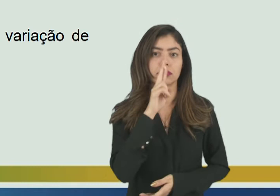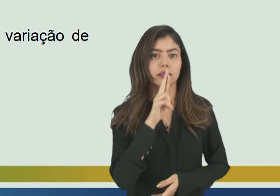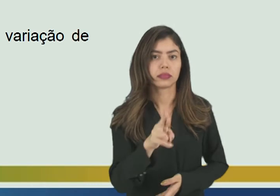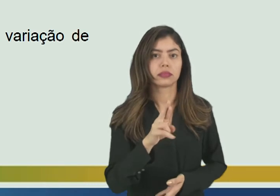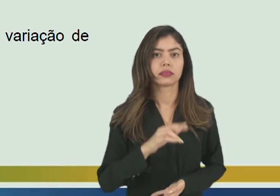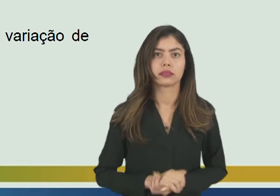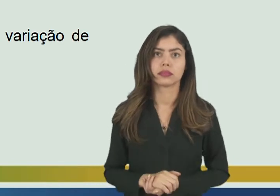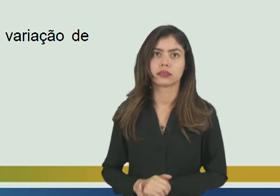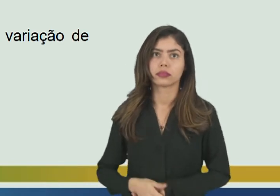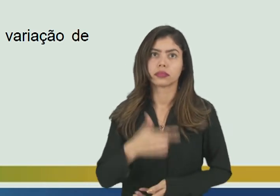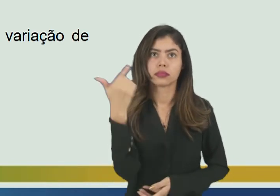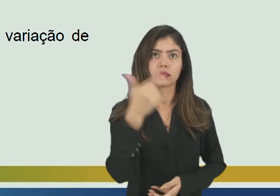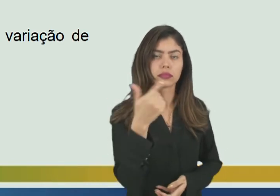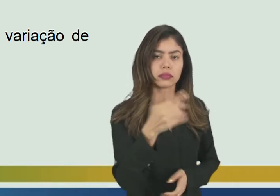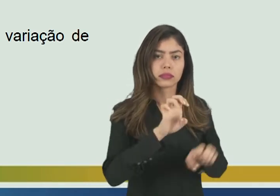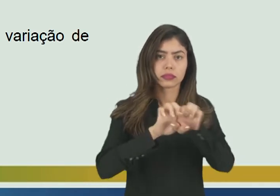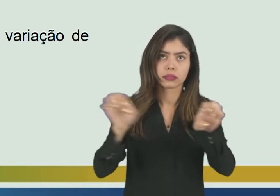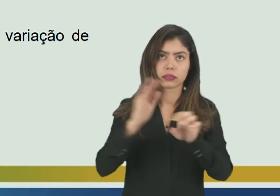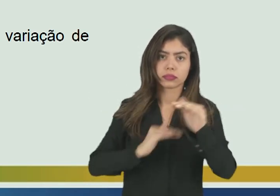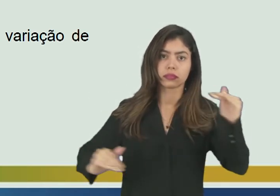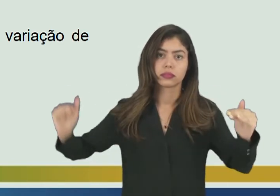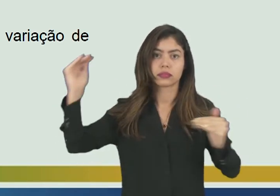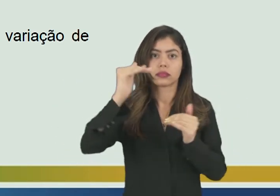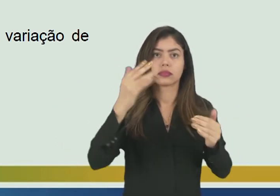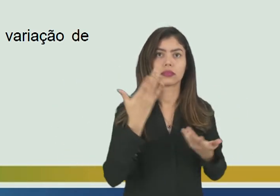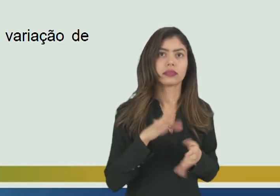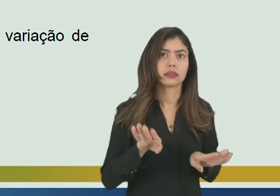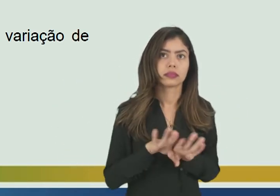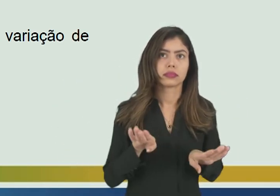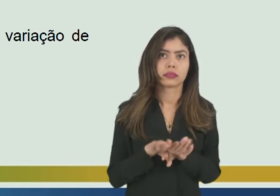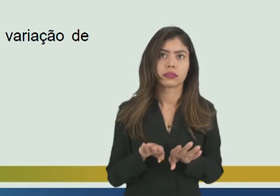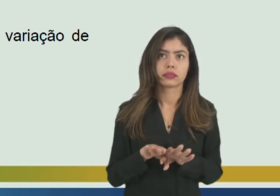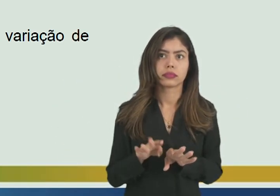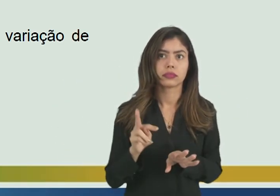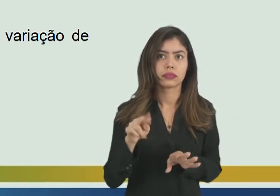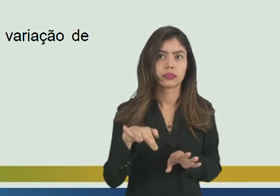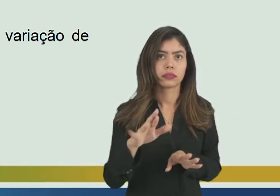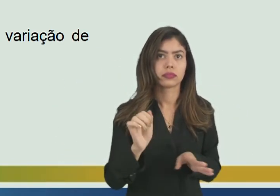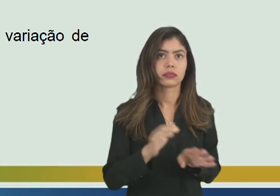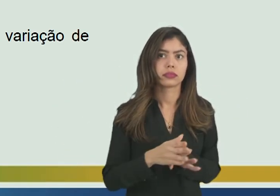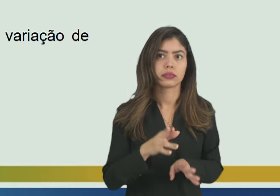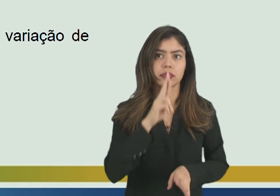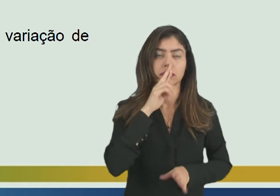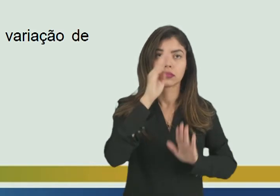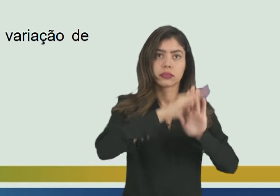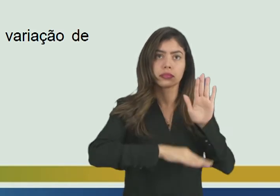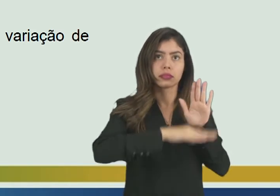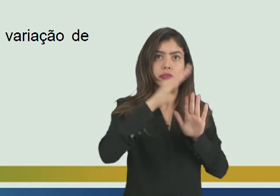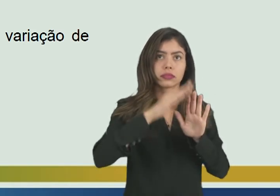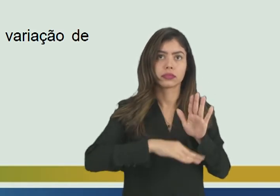valores. Segundo a equação acima, para obtenção do manganês, a variação de entalpia na temperatura de